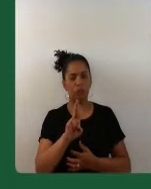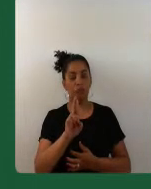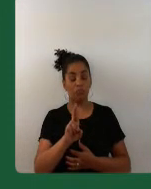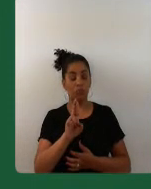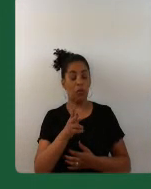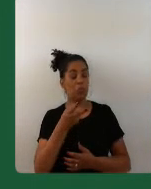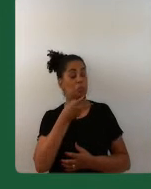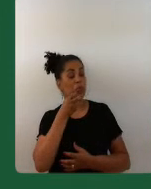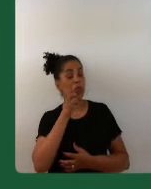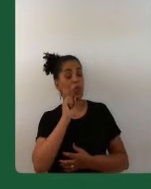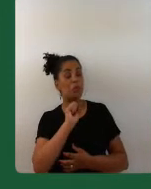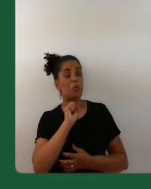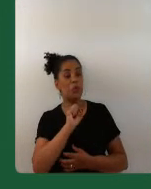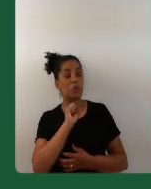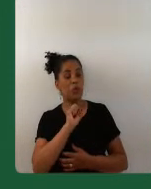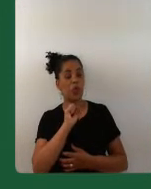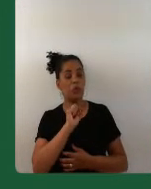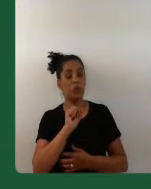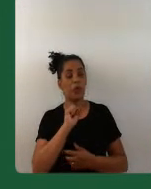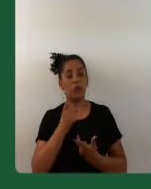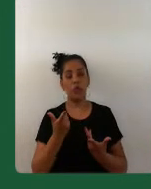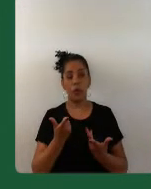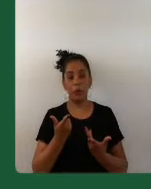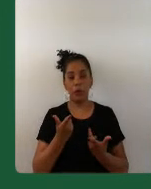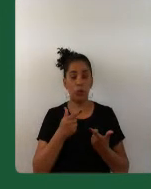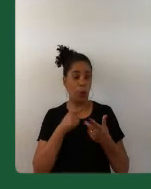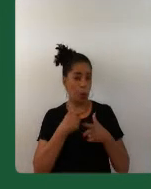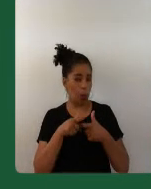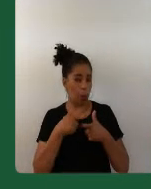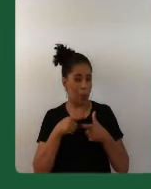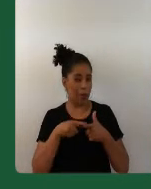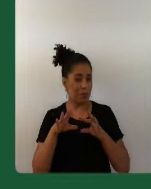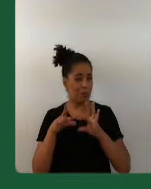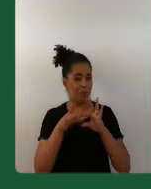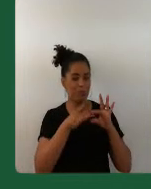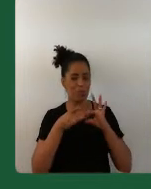é uma junção de fissuras raras de face,